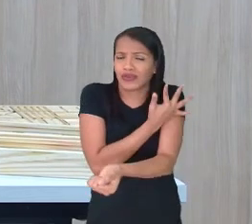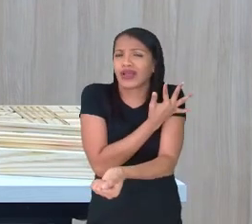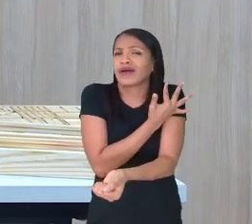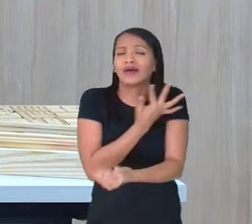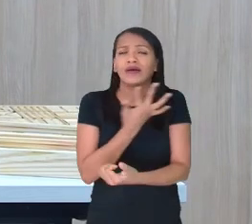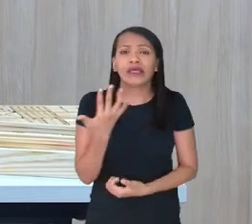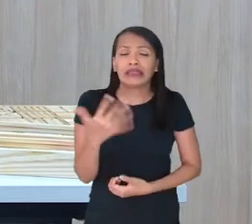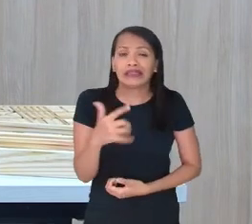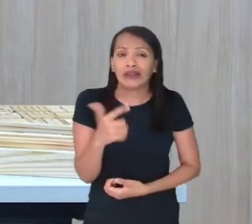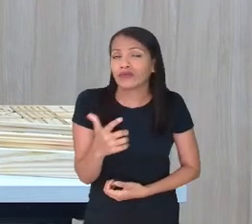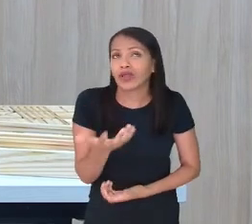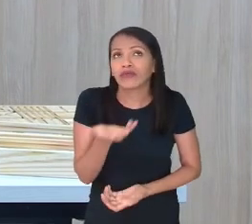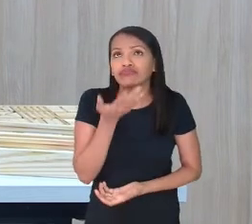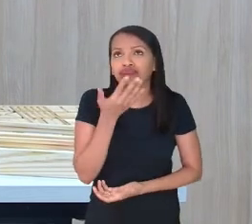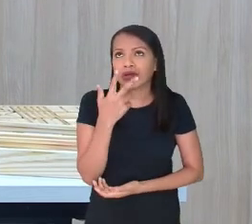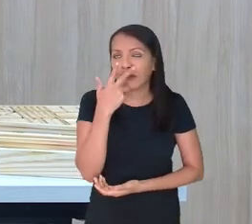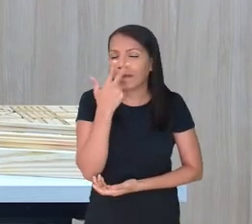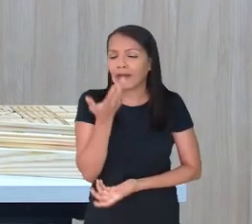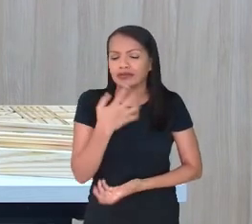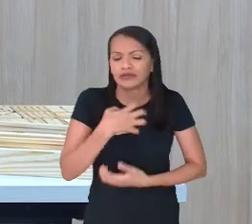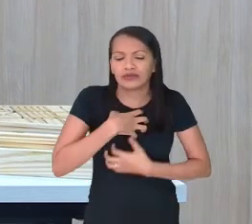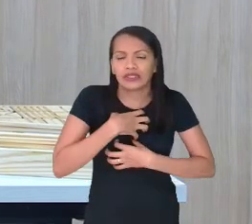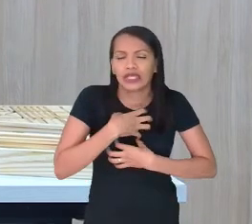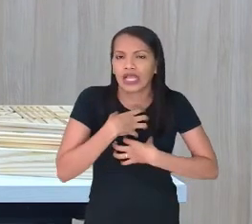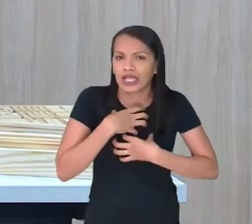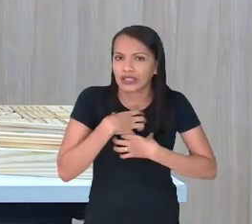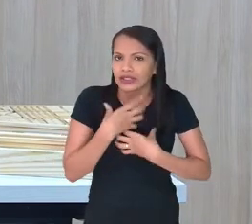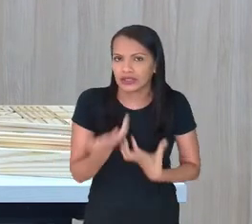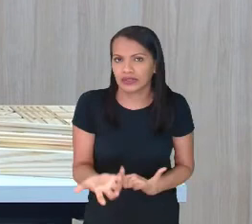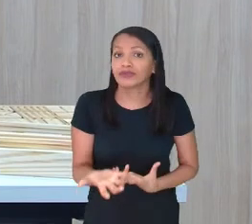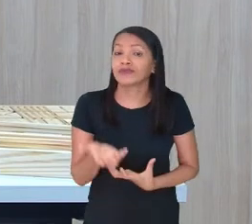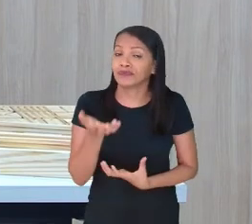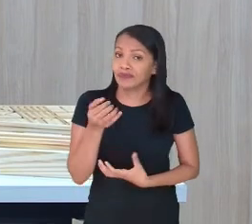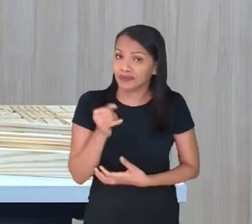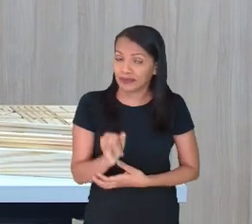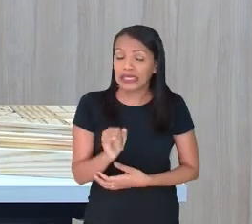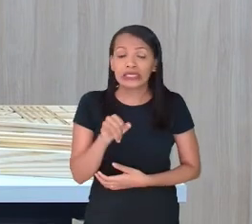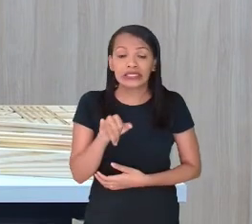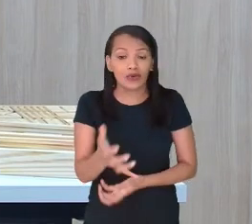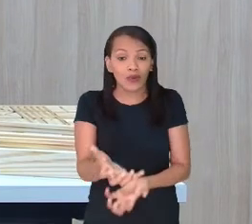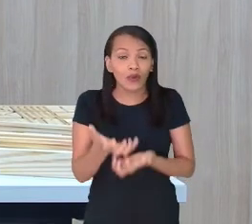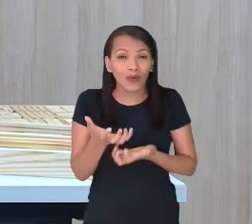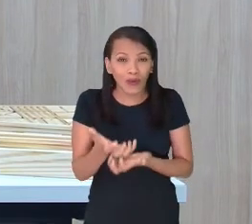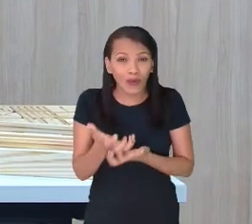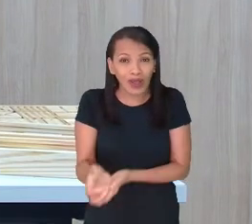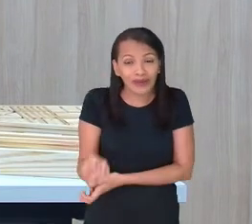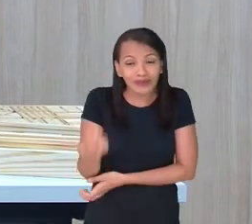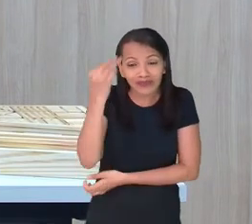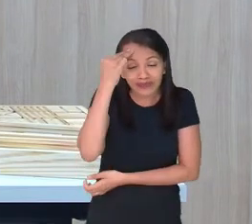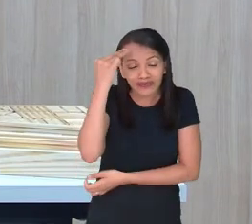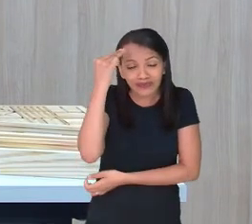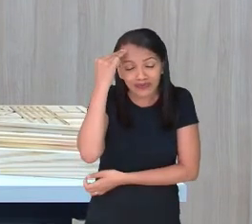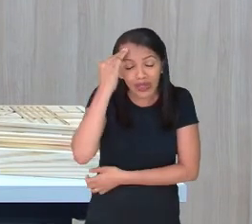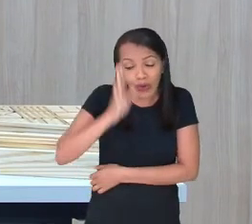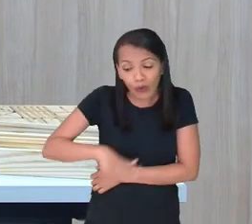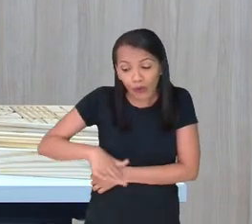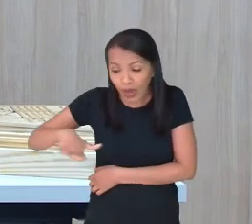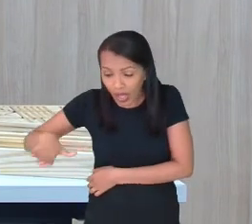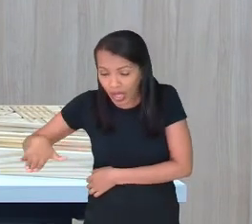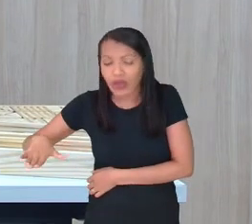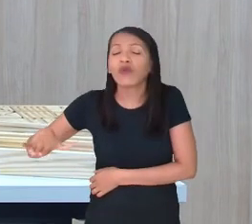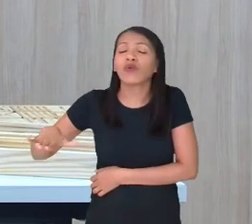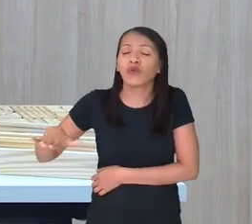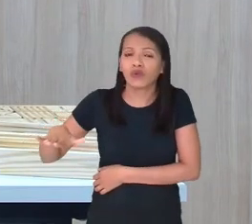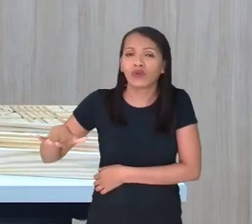sem cor, sem sentimento. Já se eu quero que essa criança, que esse estudante